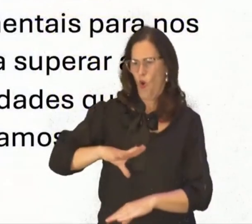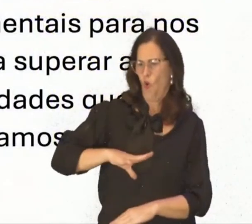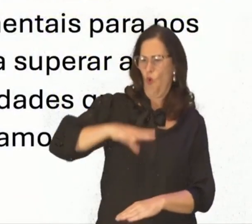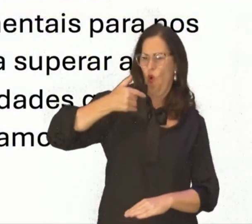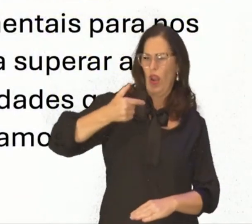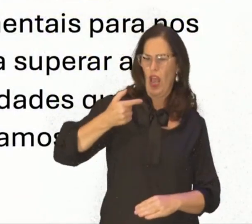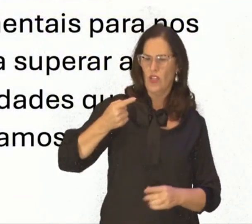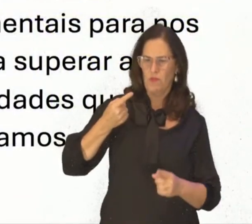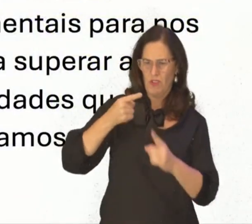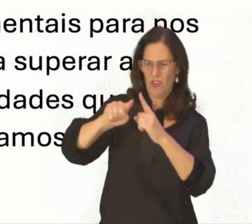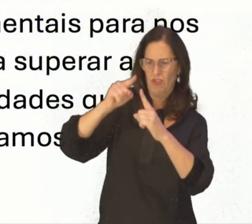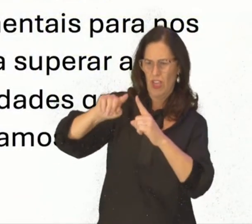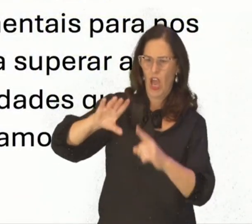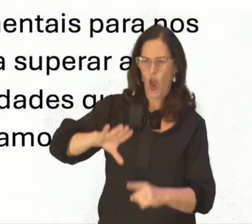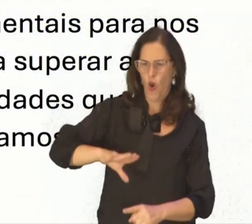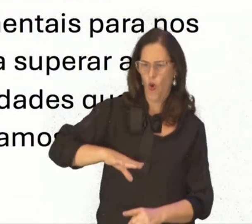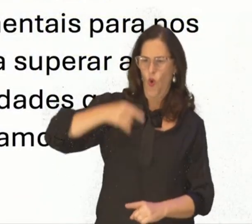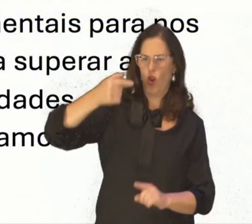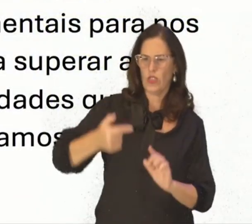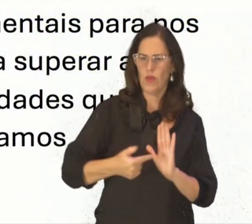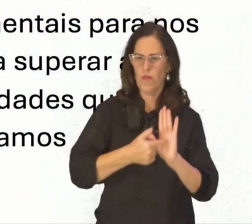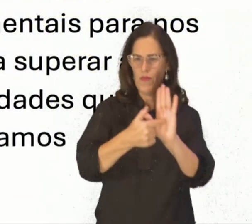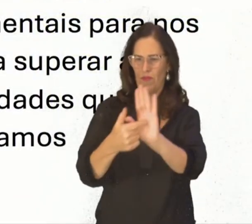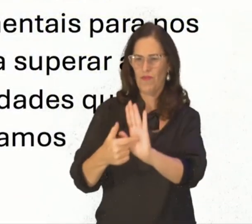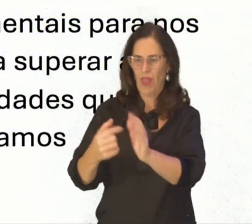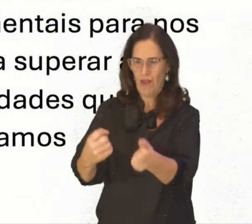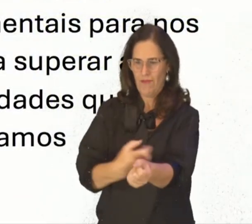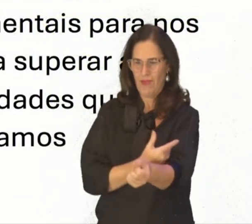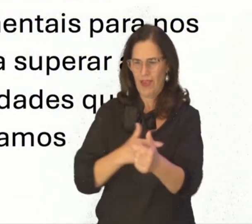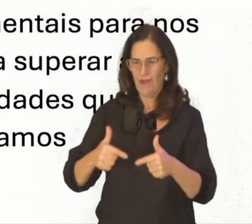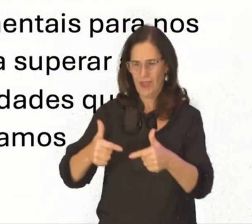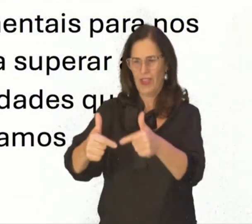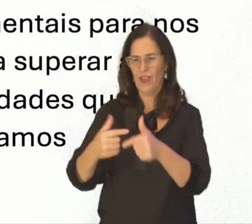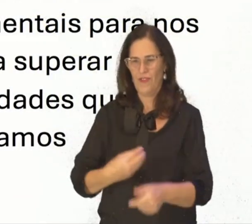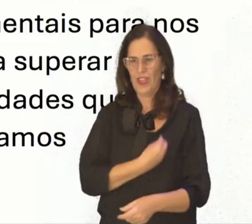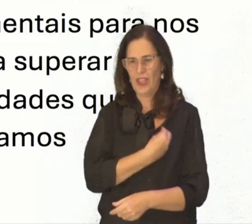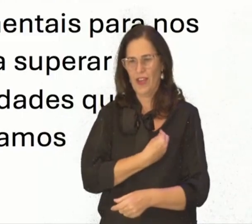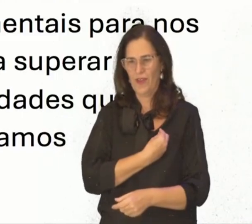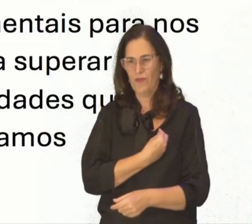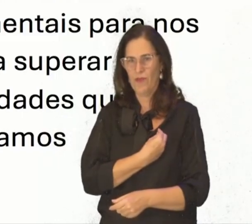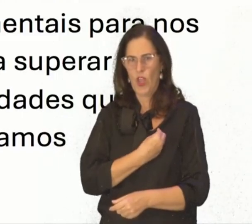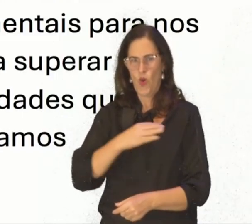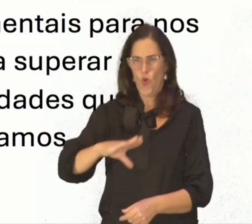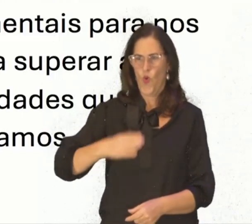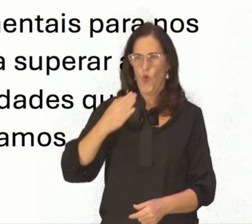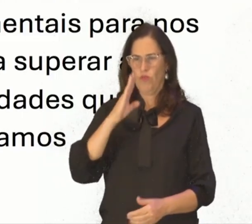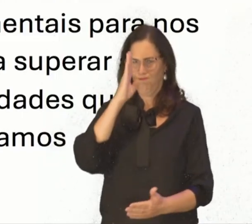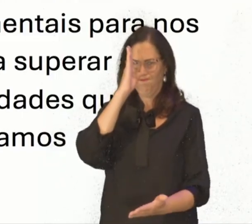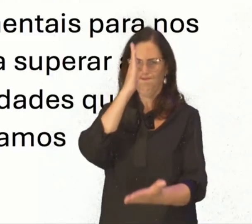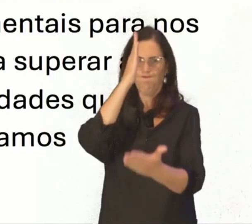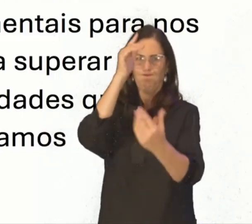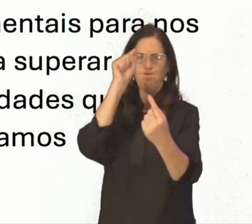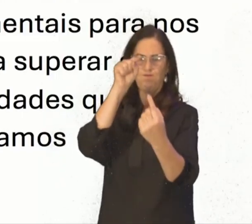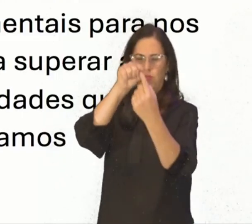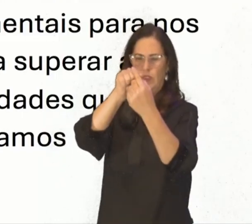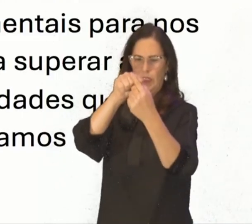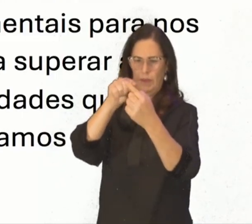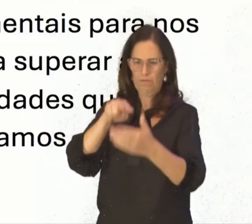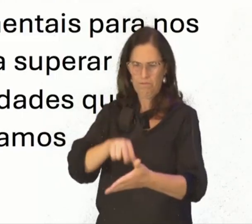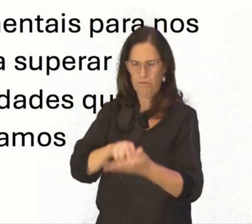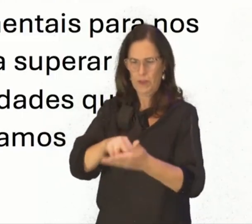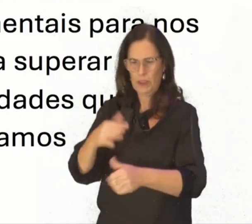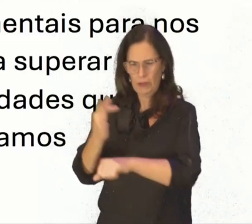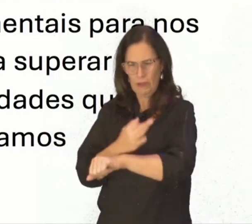enfrentar desafios. Coragem demonstrada inspira-nos a enfrentar os desafios da vida com bravura e determinação. Perseverança